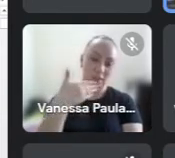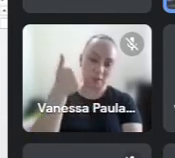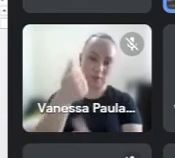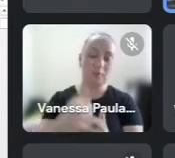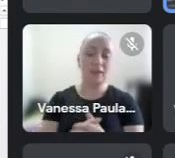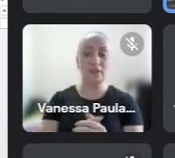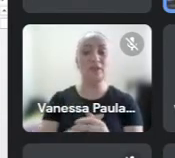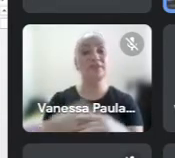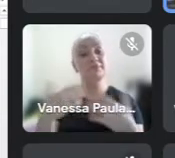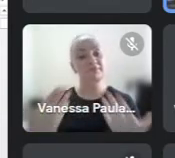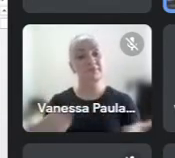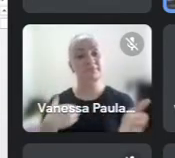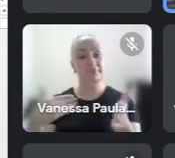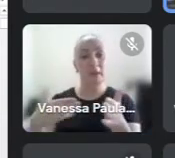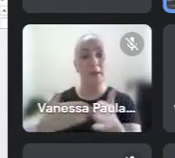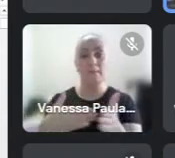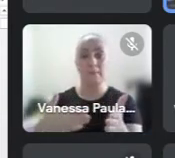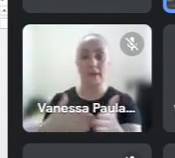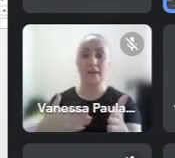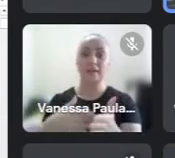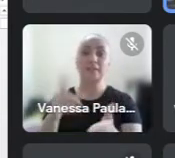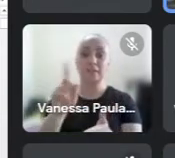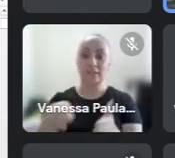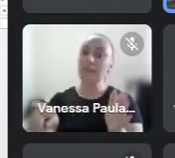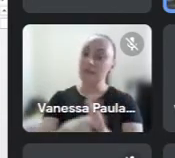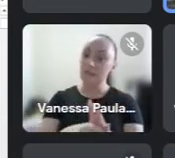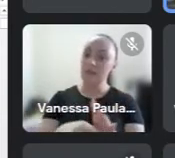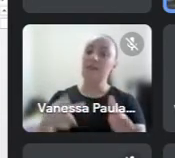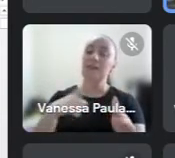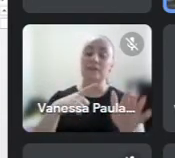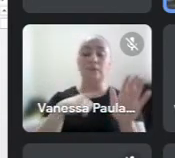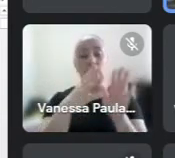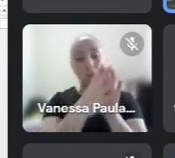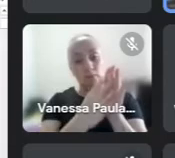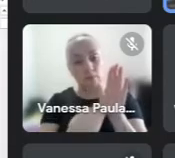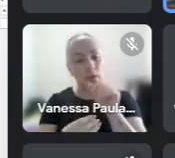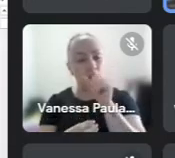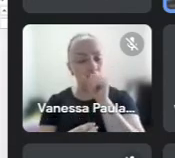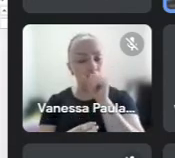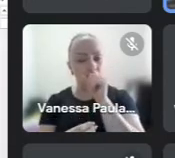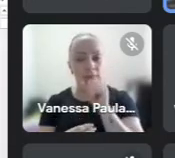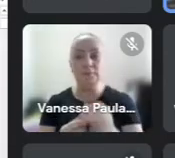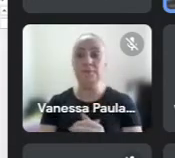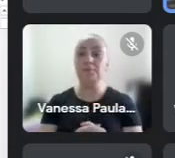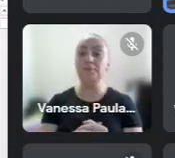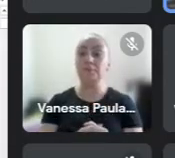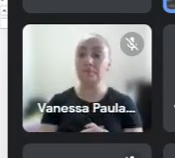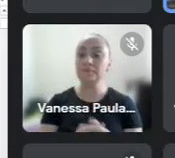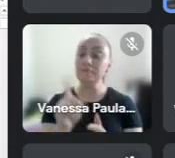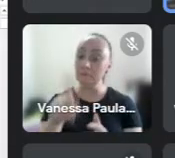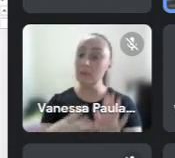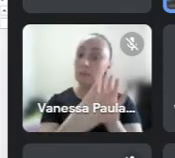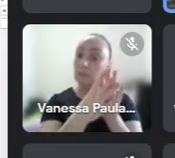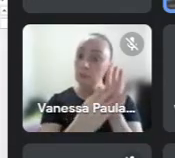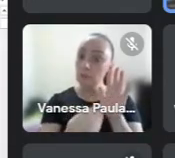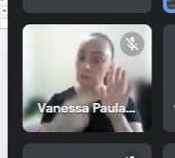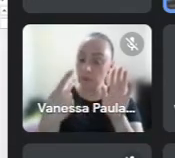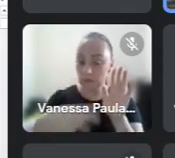a barragem do Igarapé Gelado, ela tem um modelo, ela é tida como um modelo de barragem